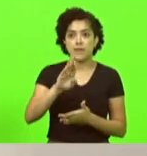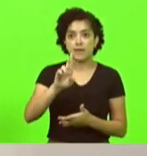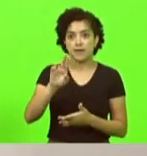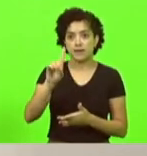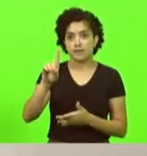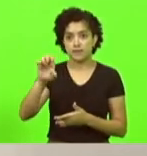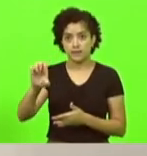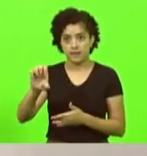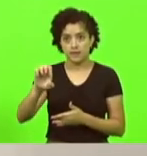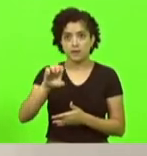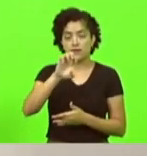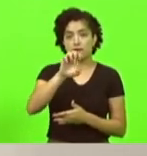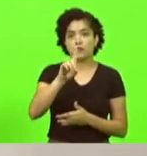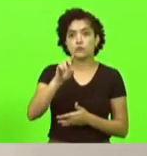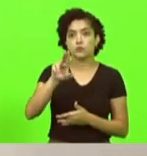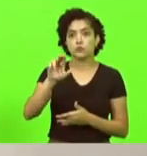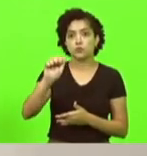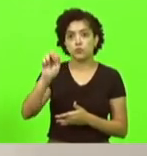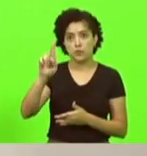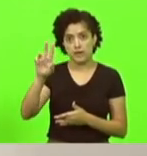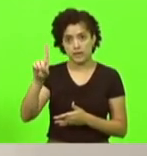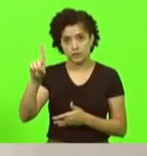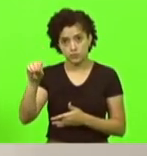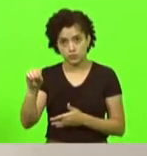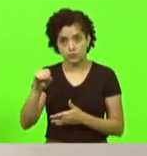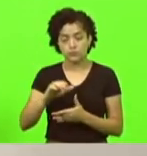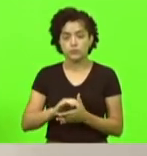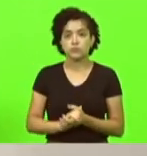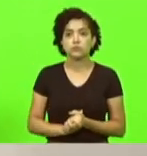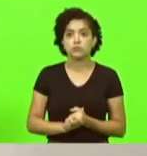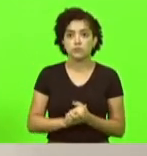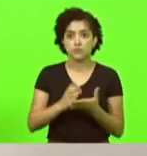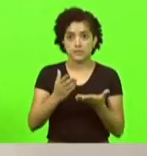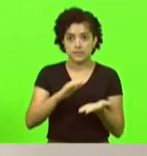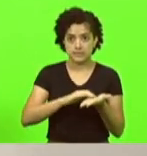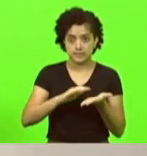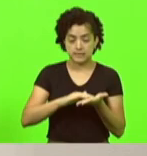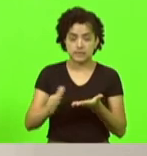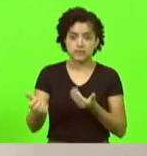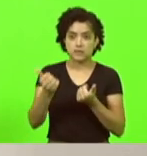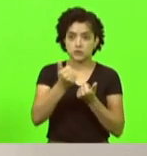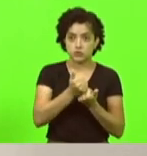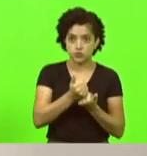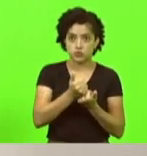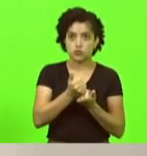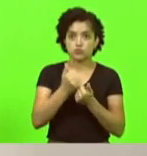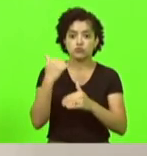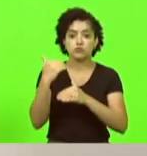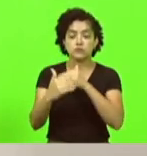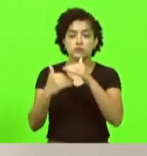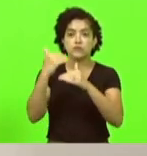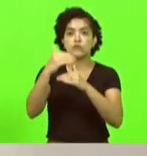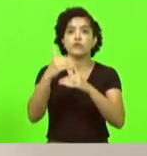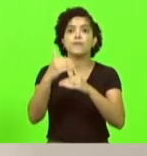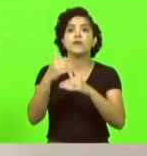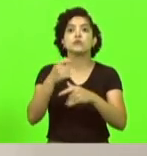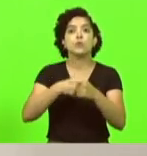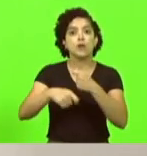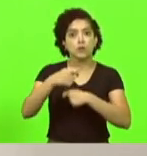Eduardo Pinho Moreira o Excelentíssimo Senhor secretário adjunto de estado do desenvolvimento econômico